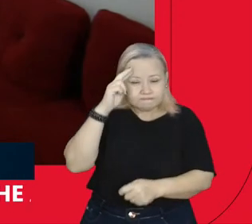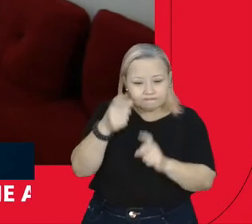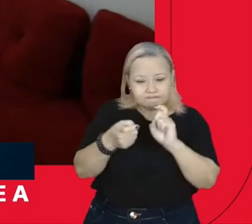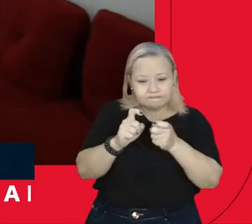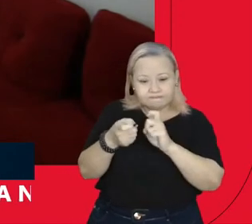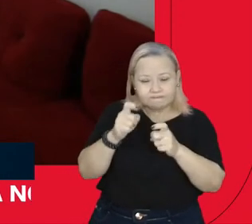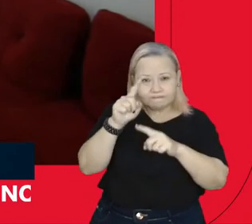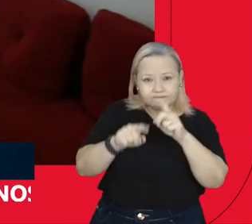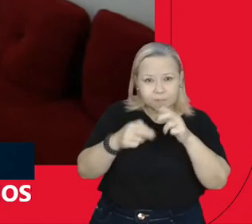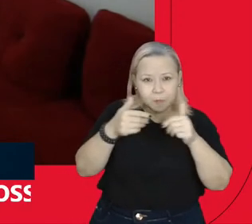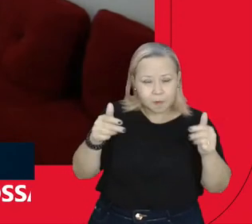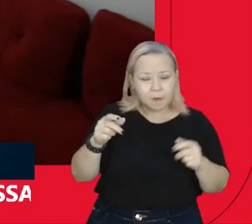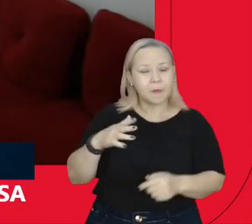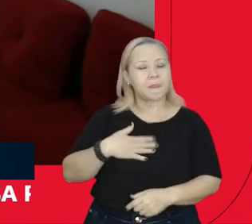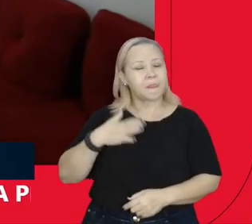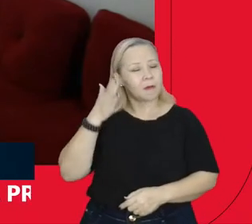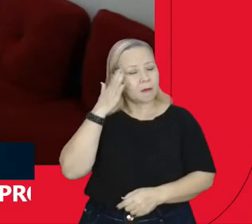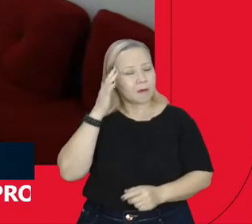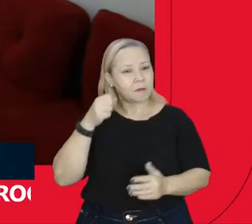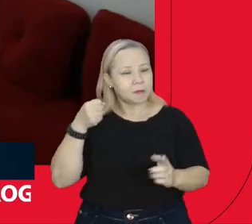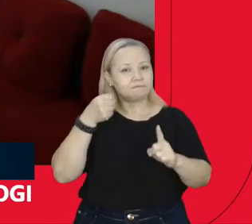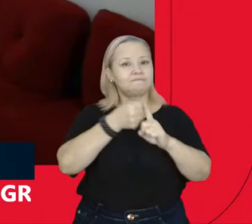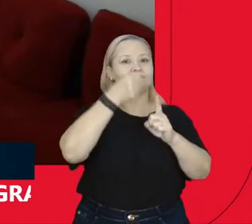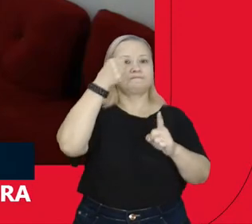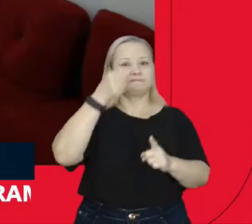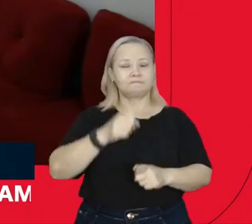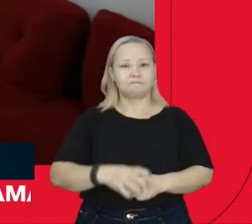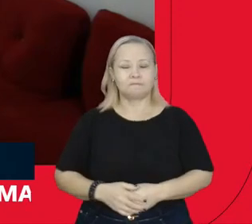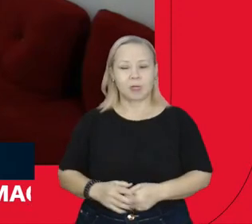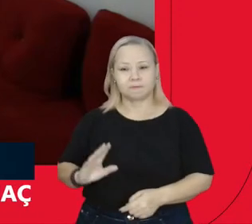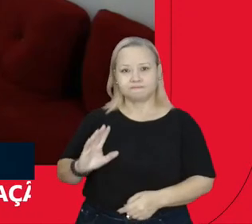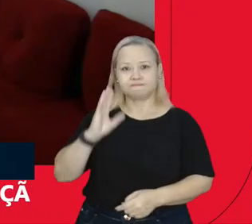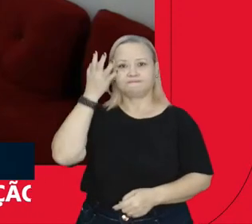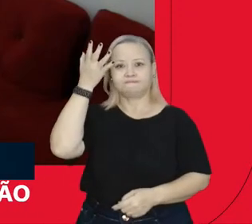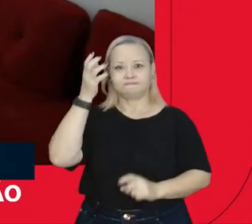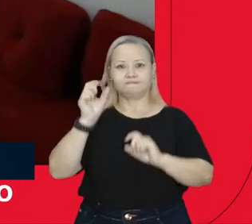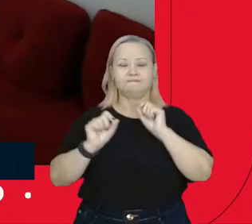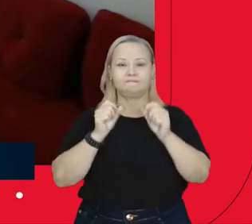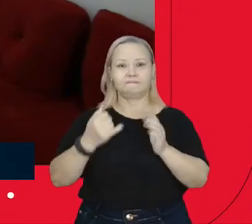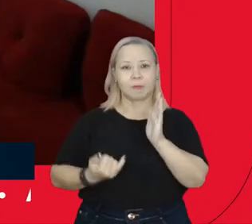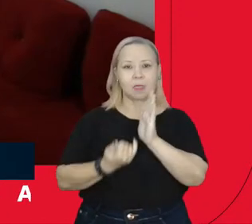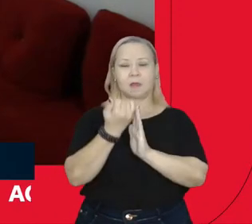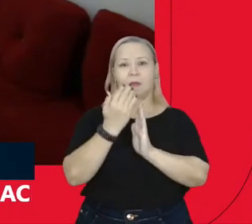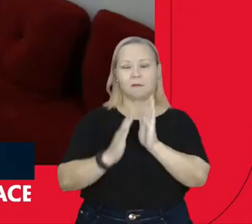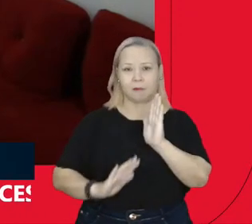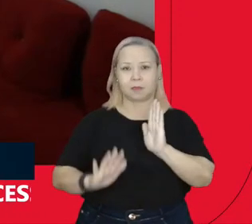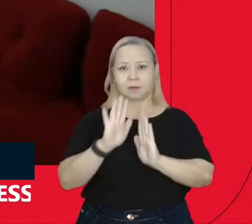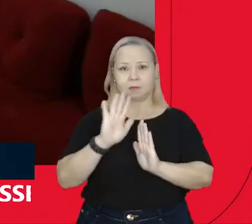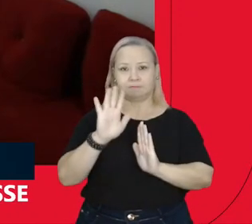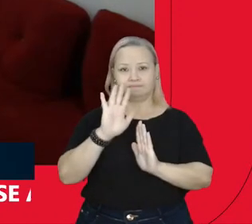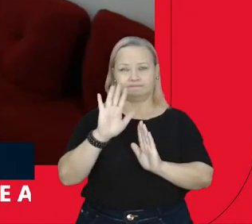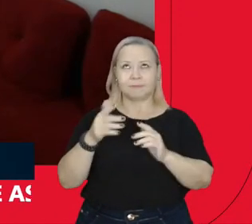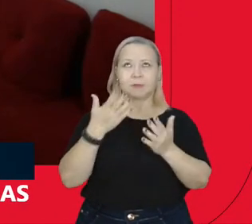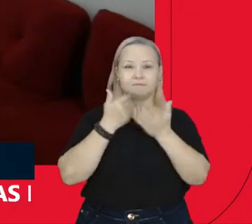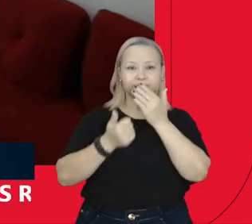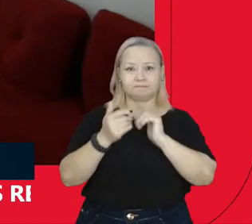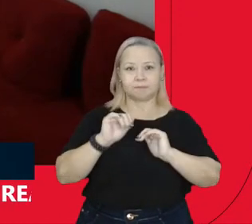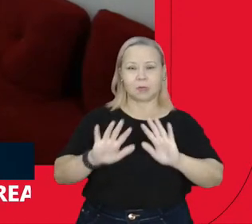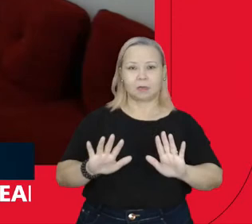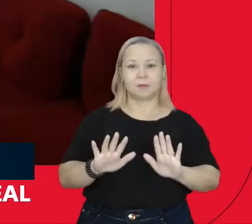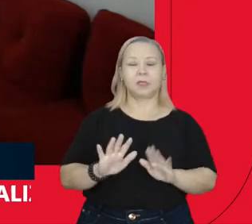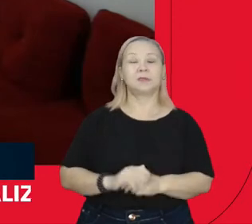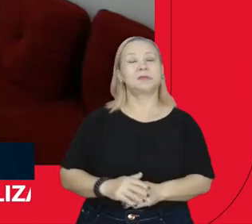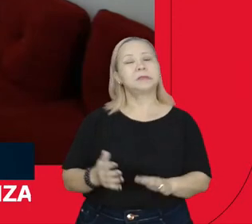produtos e que a gente sabe que impactam de modo decisivo, por exemplo, na inflação dos alimentos, né? Aí ela passa